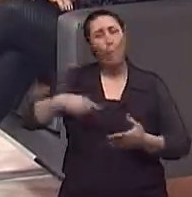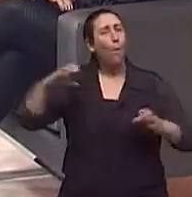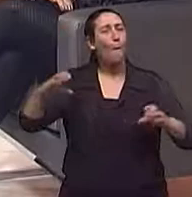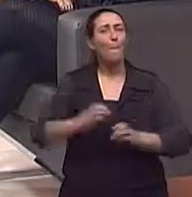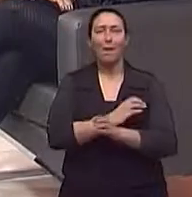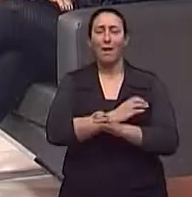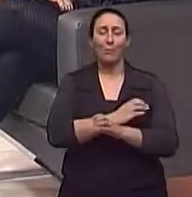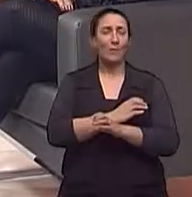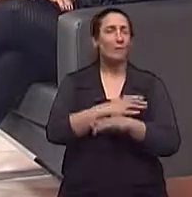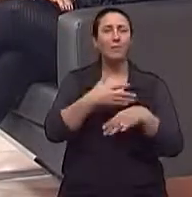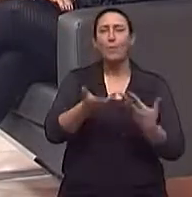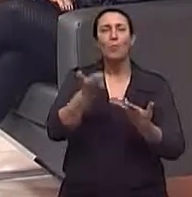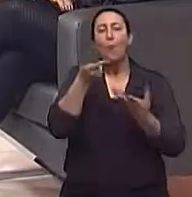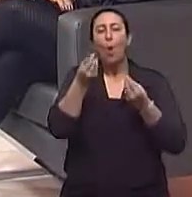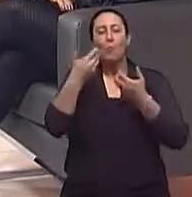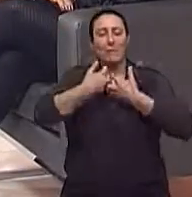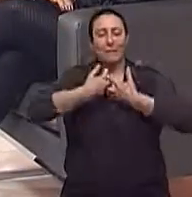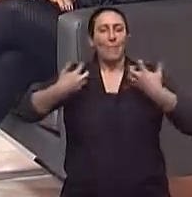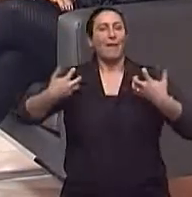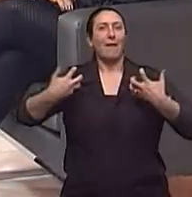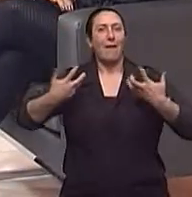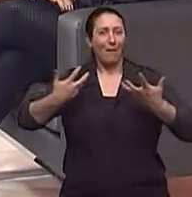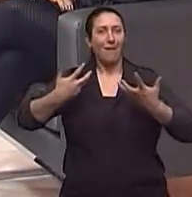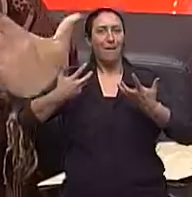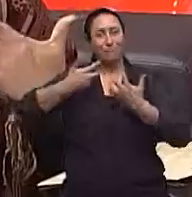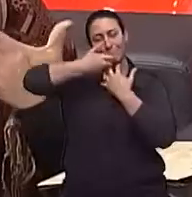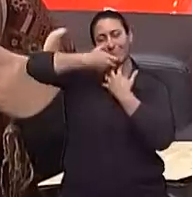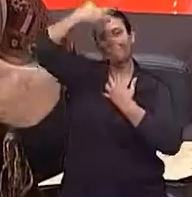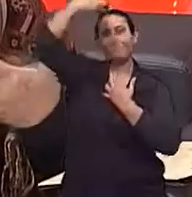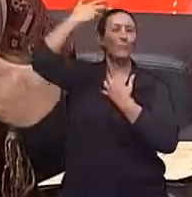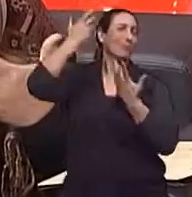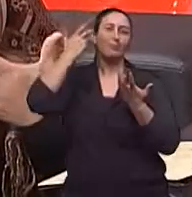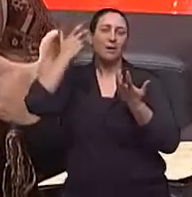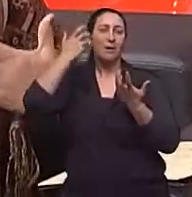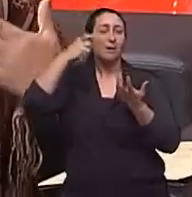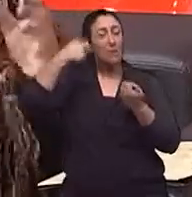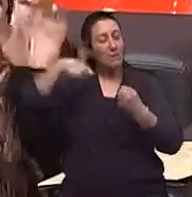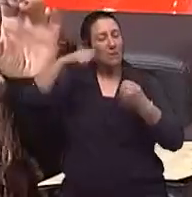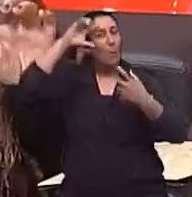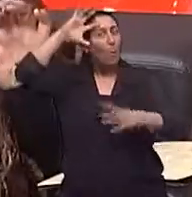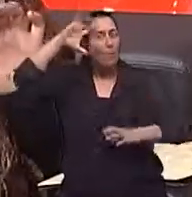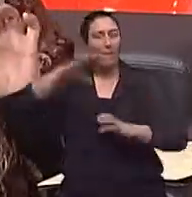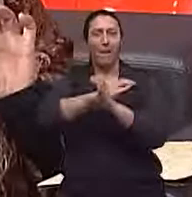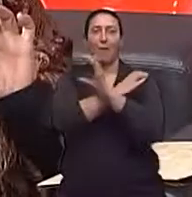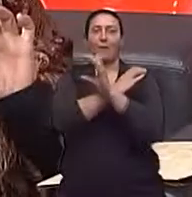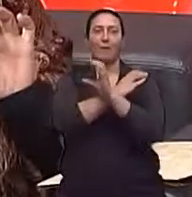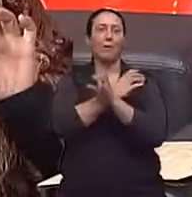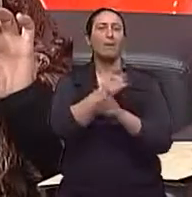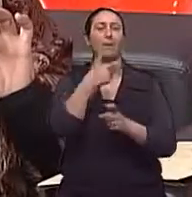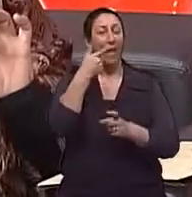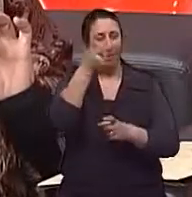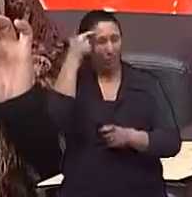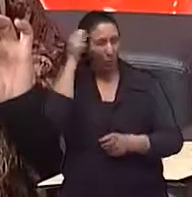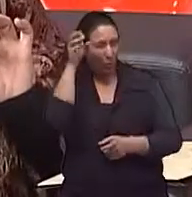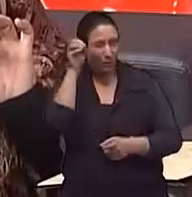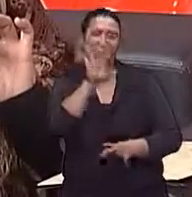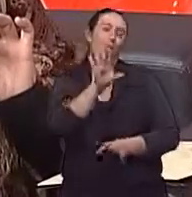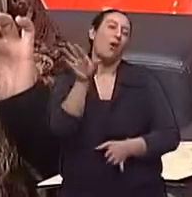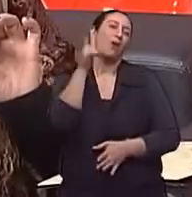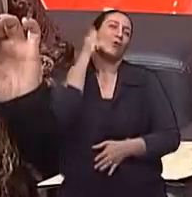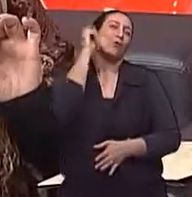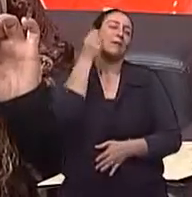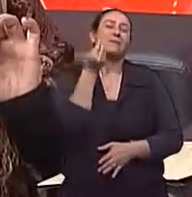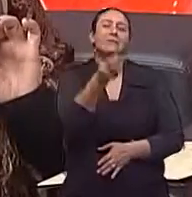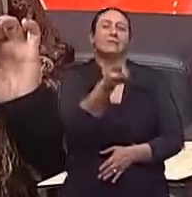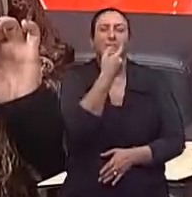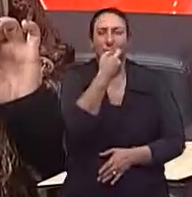integral e por isso também o trabalho para que possa nos olhar de uma forma integral não separando tá com dor de cabeça é só dor de